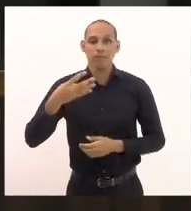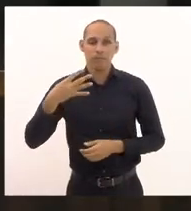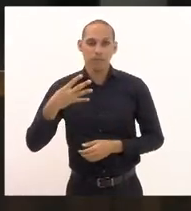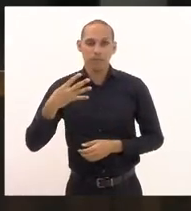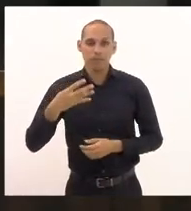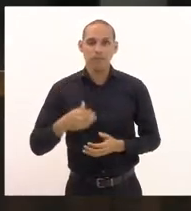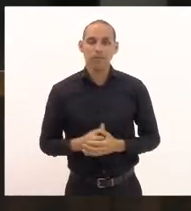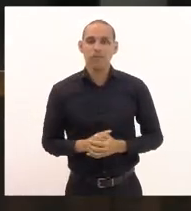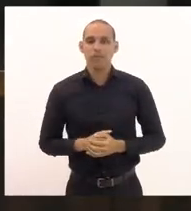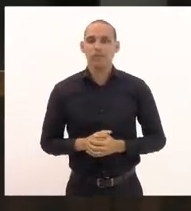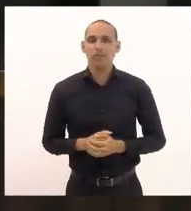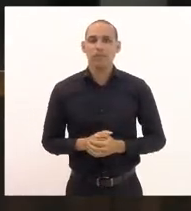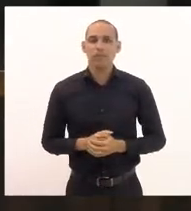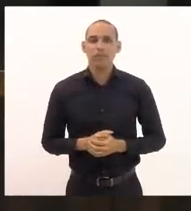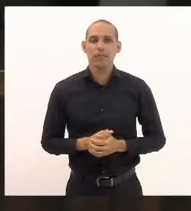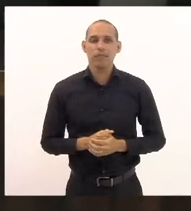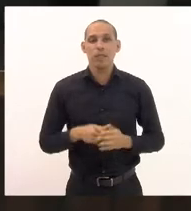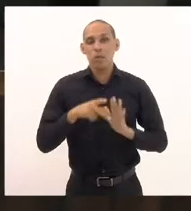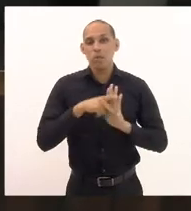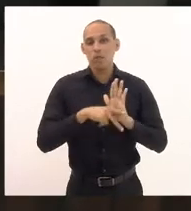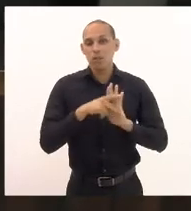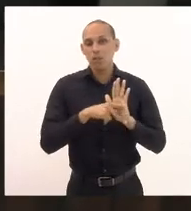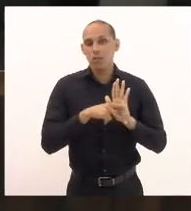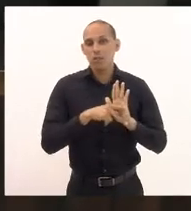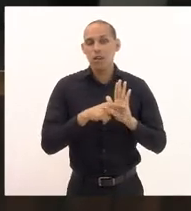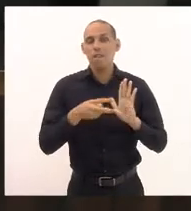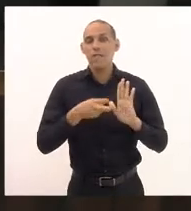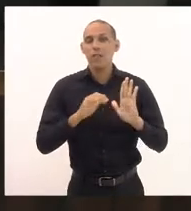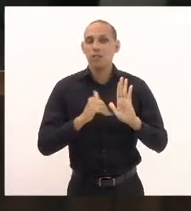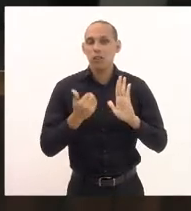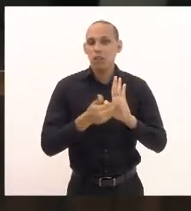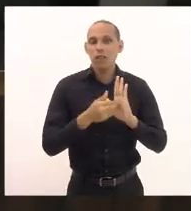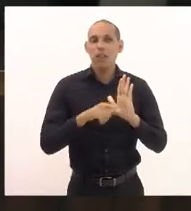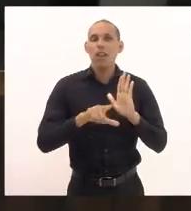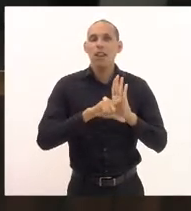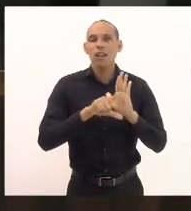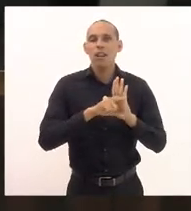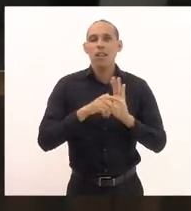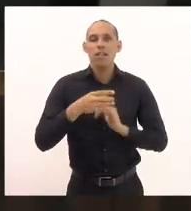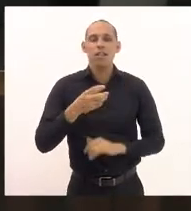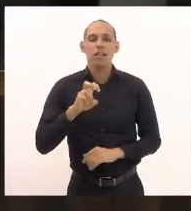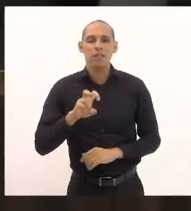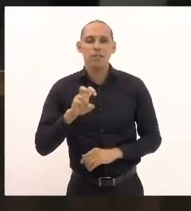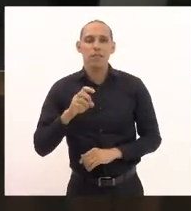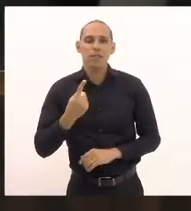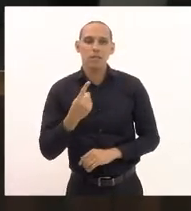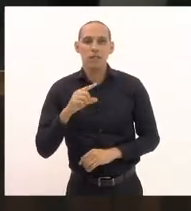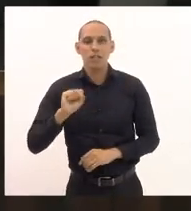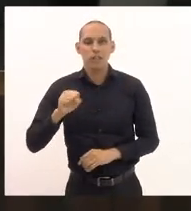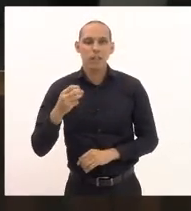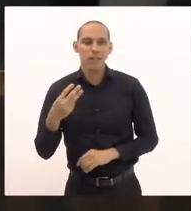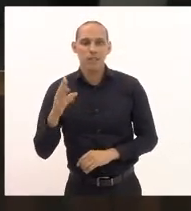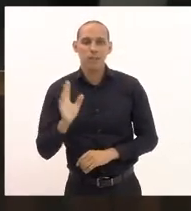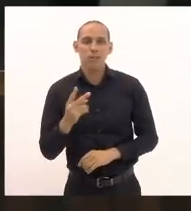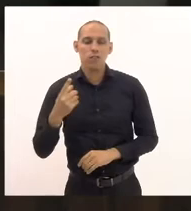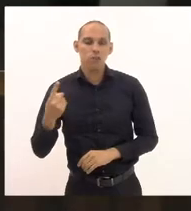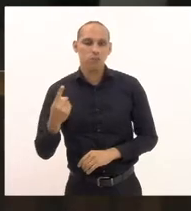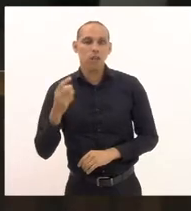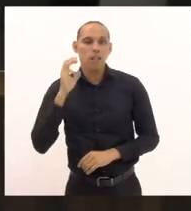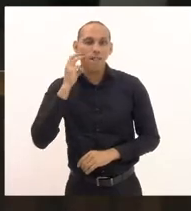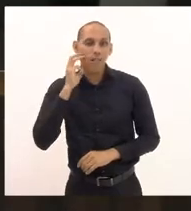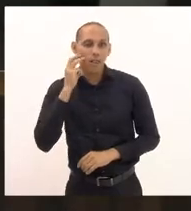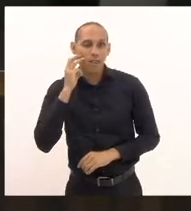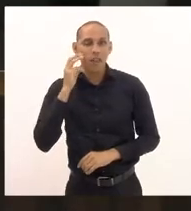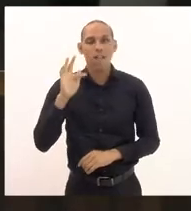34º projeto da pauta, veto total oposto ao projeto de lei 5183 de 21, de autoria dos deputados Valdeque Carneiro,